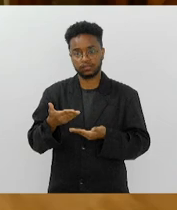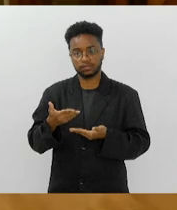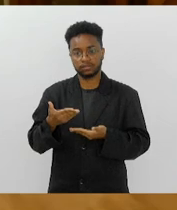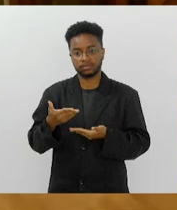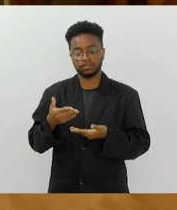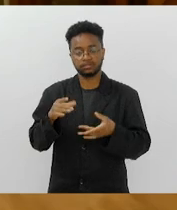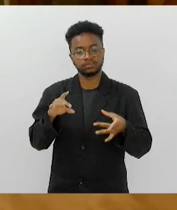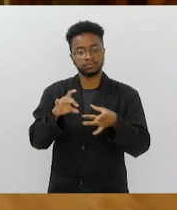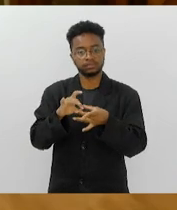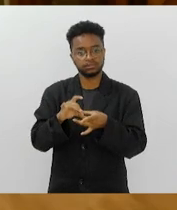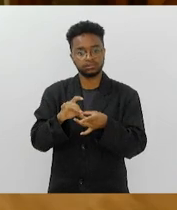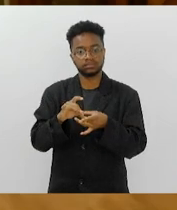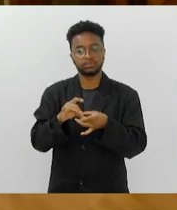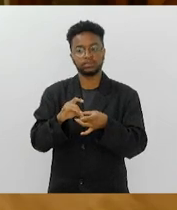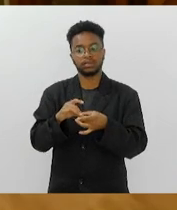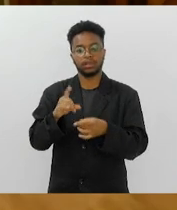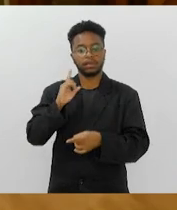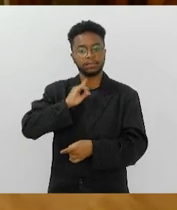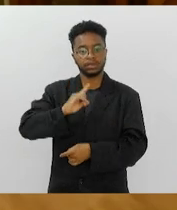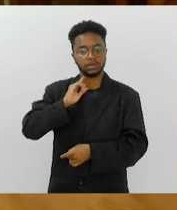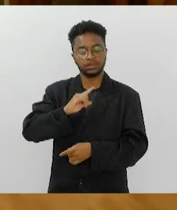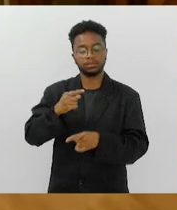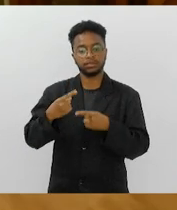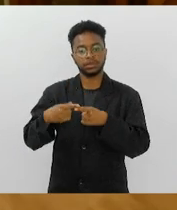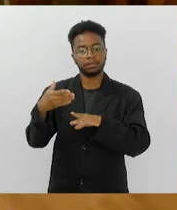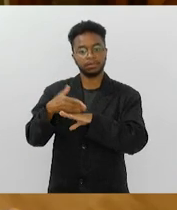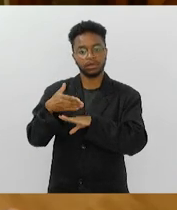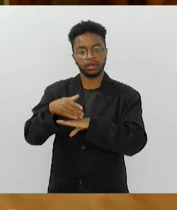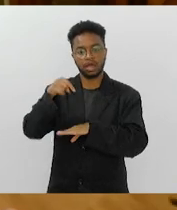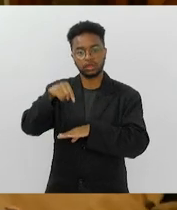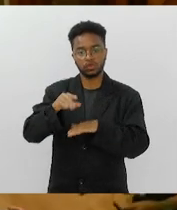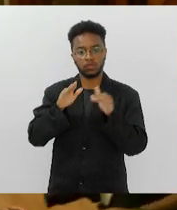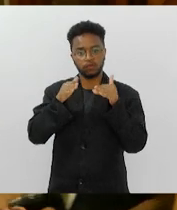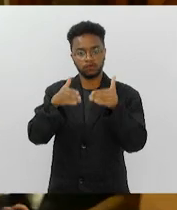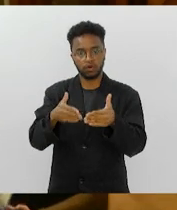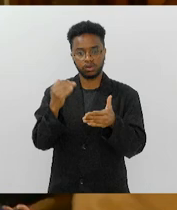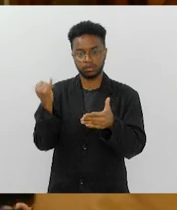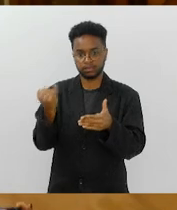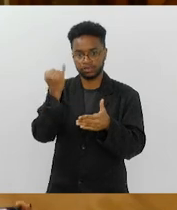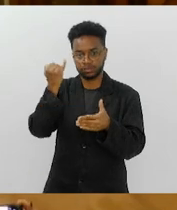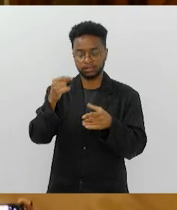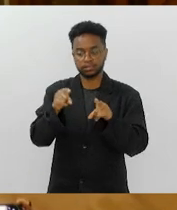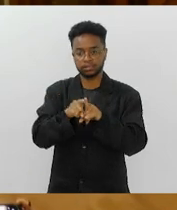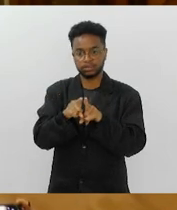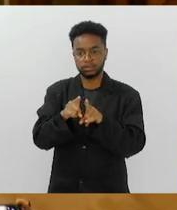Gerais para podermos participar aqui nesse tão importante fórum. E a nossa, e nem compartilhar um pouco da nossa